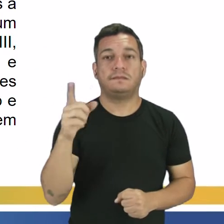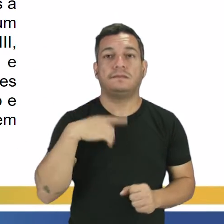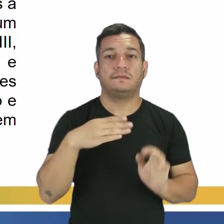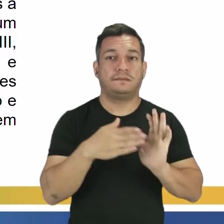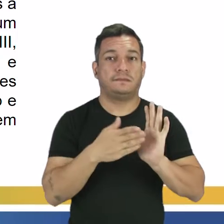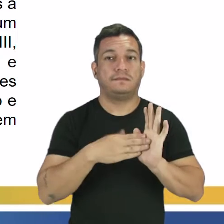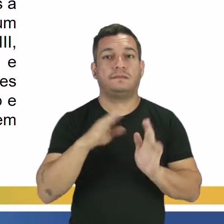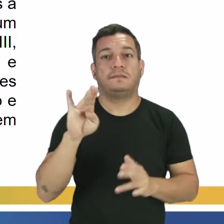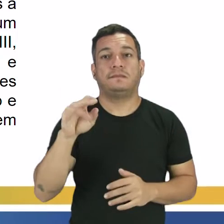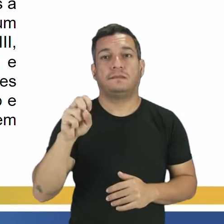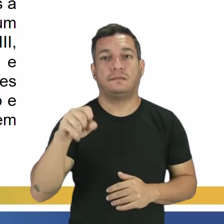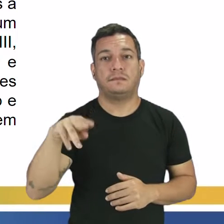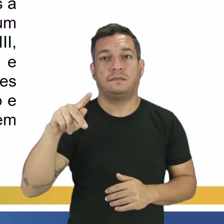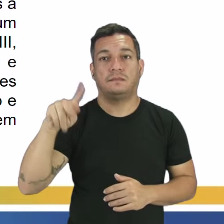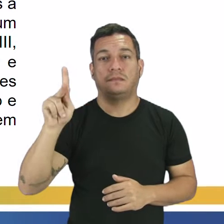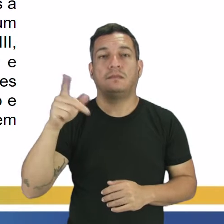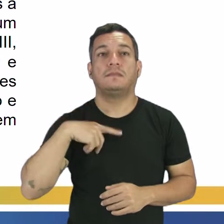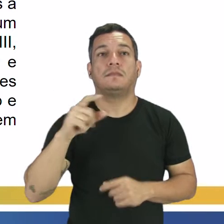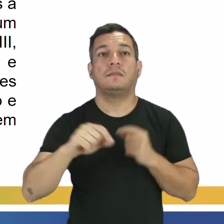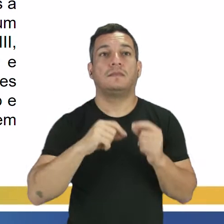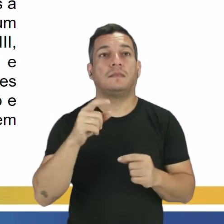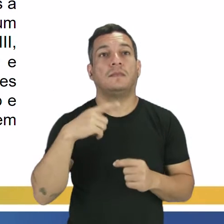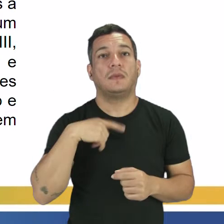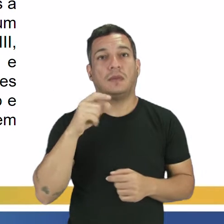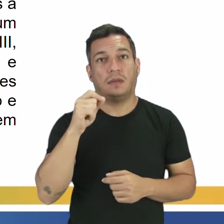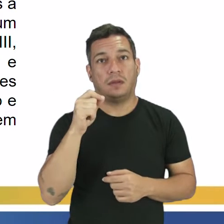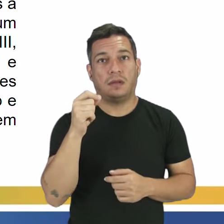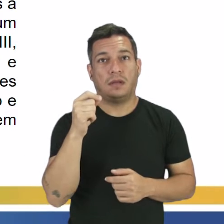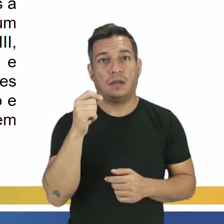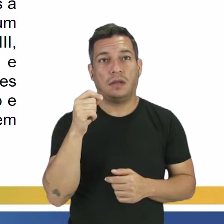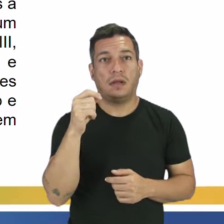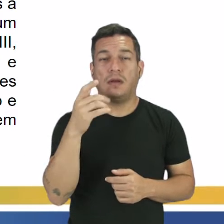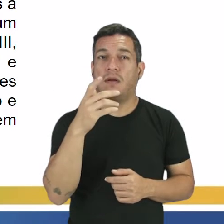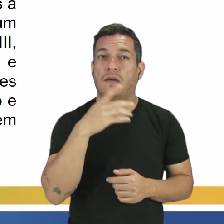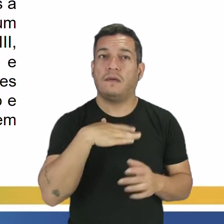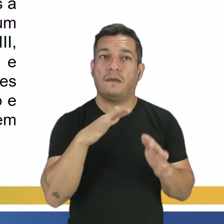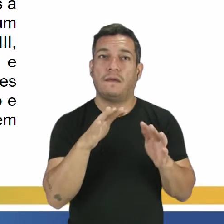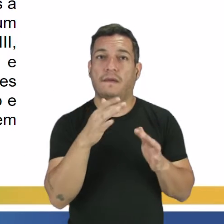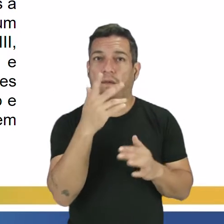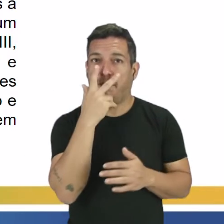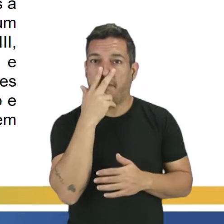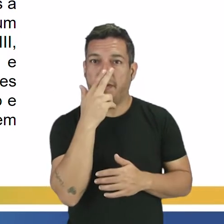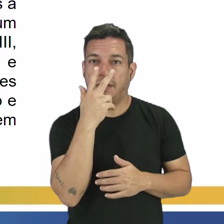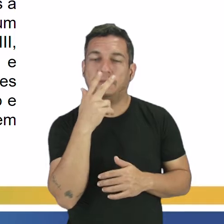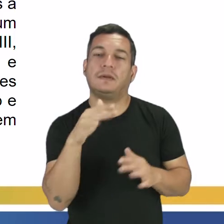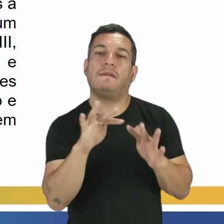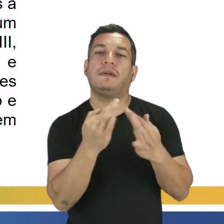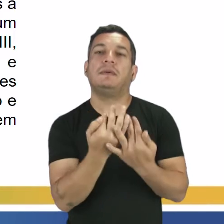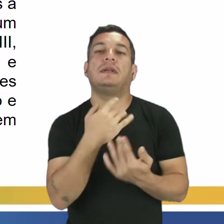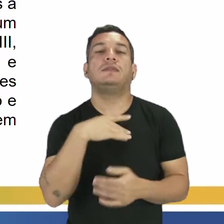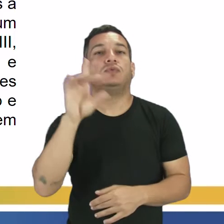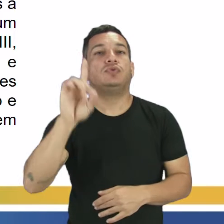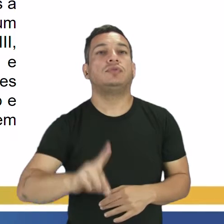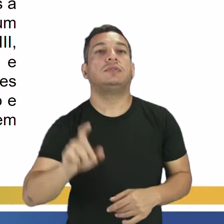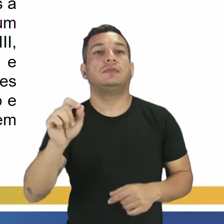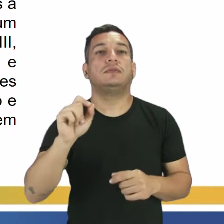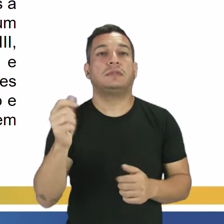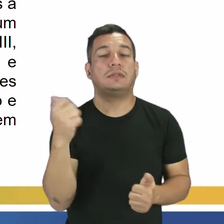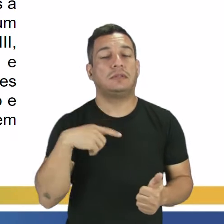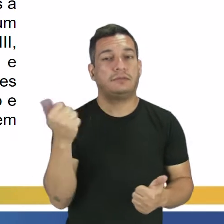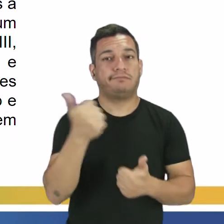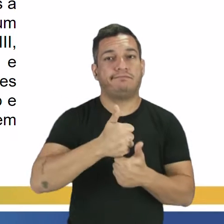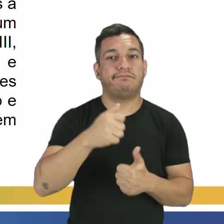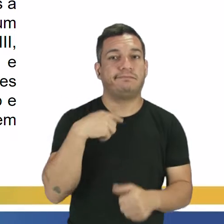Após um problema de sucessão no trono da Espanha, um parente do rei da Prússia teria direito a ocupar o